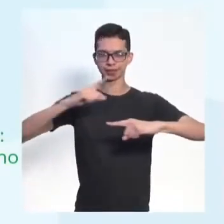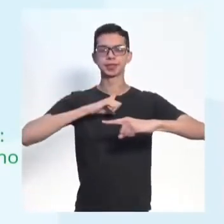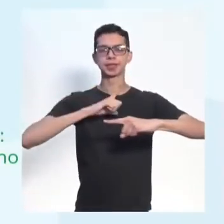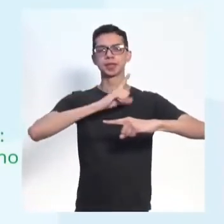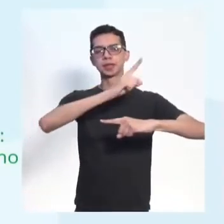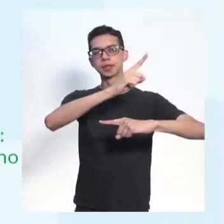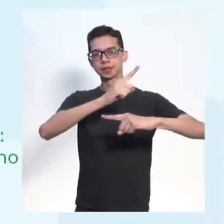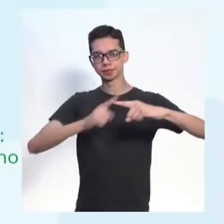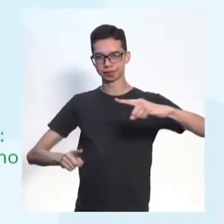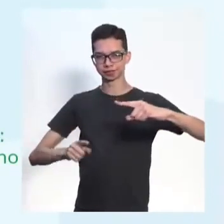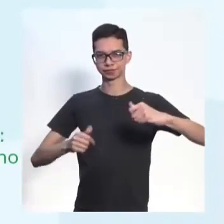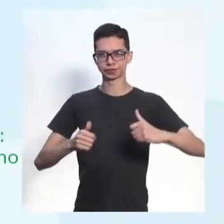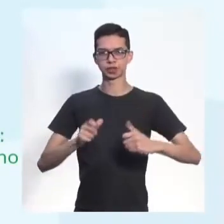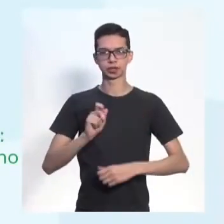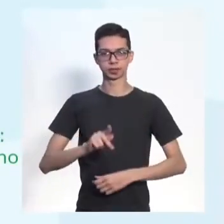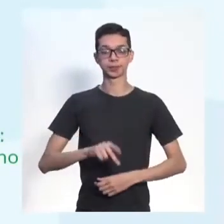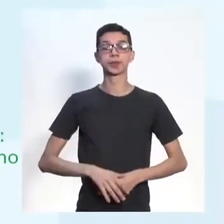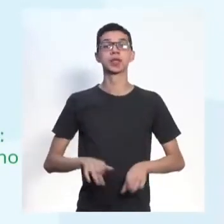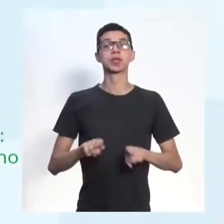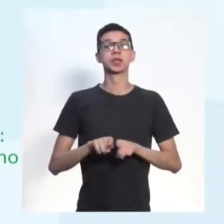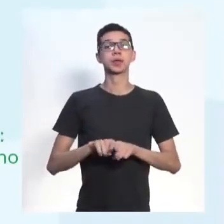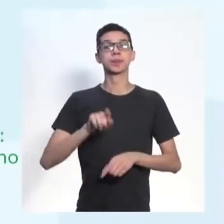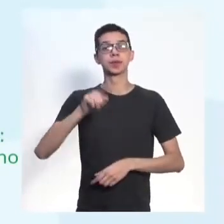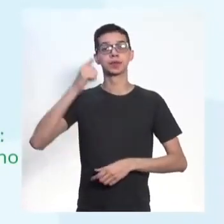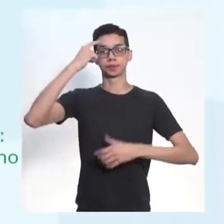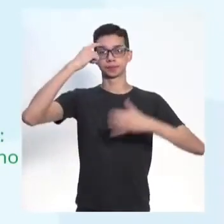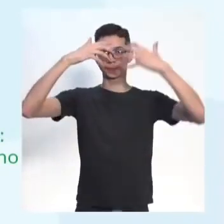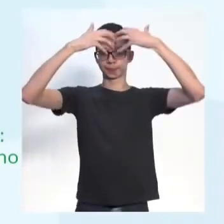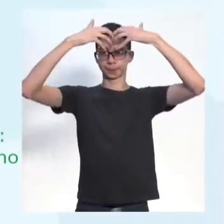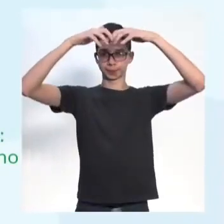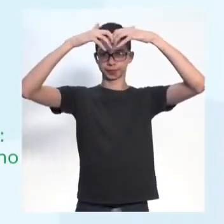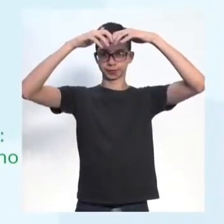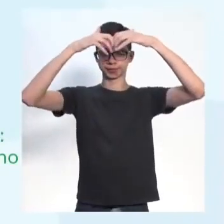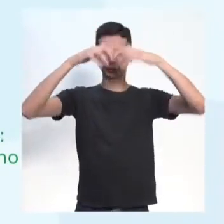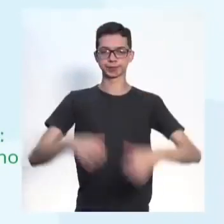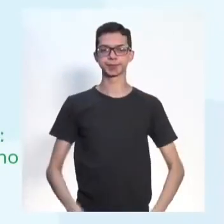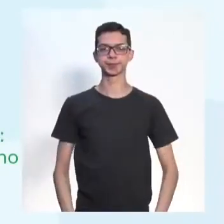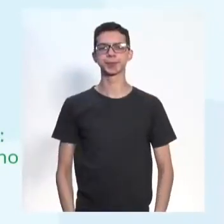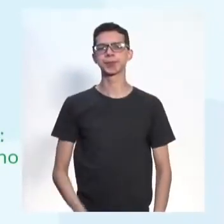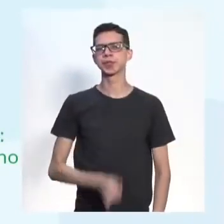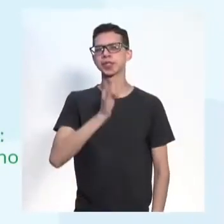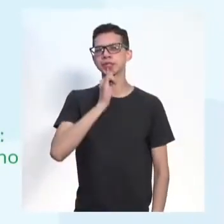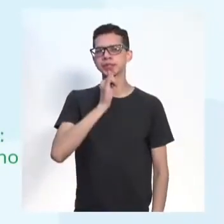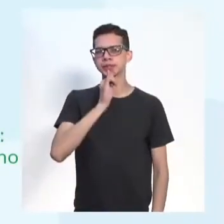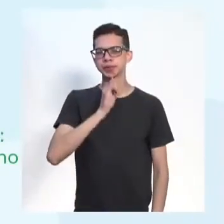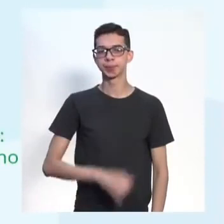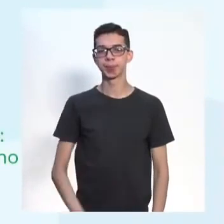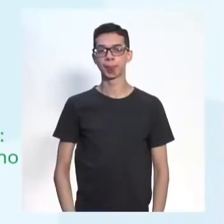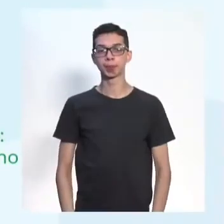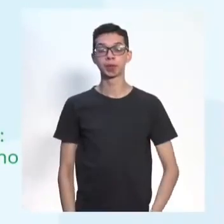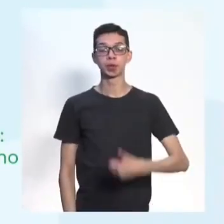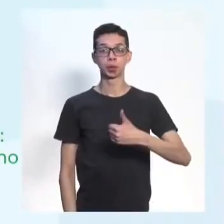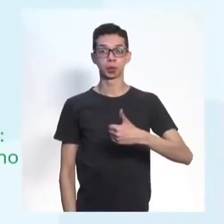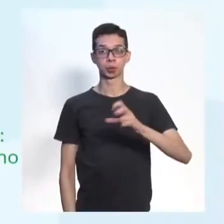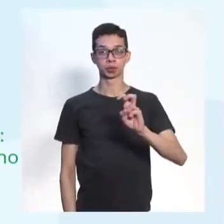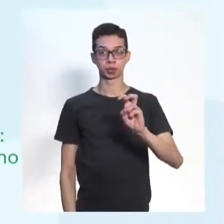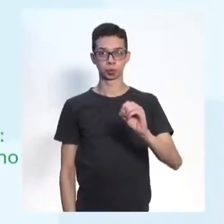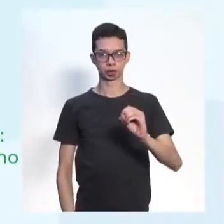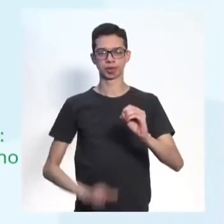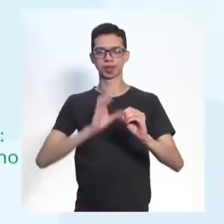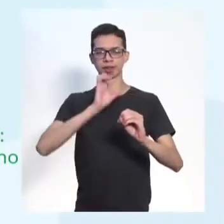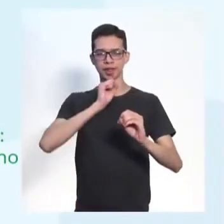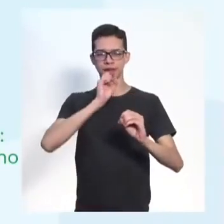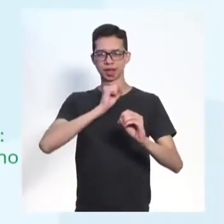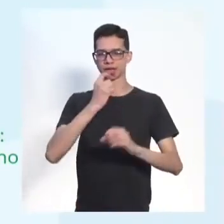outra forma de pensar, ó, o ângulo alterno externo. Então, por exemplo, o 150, que é em